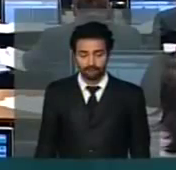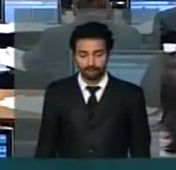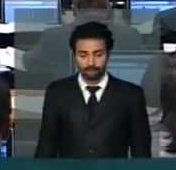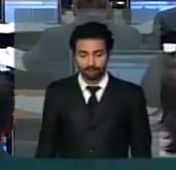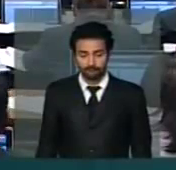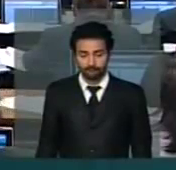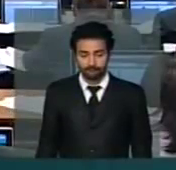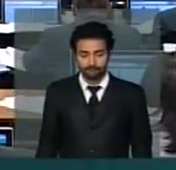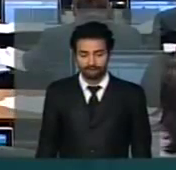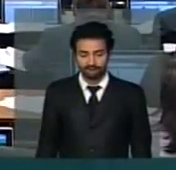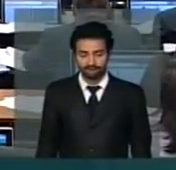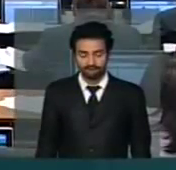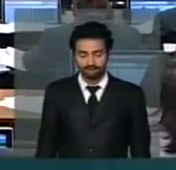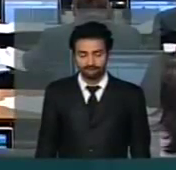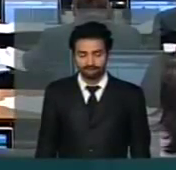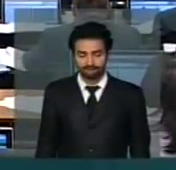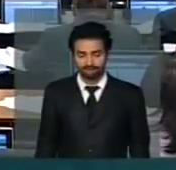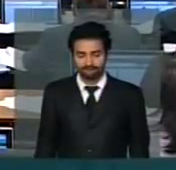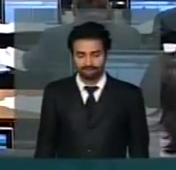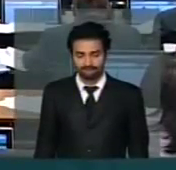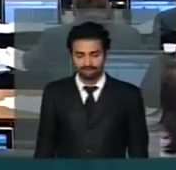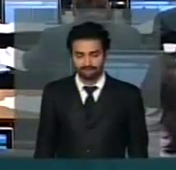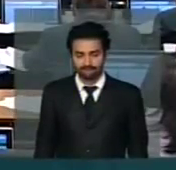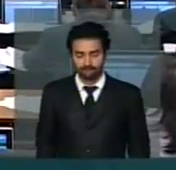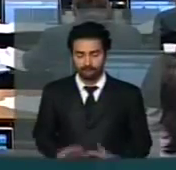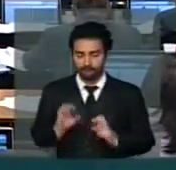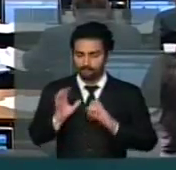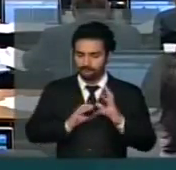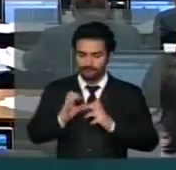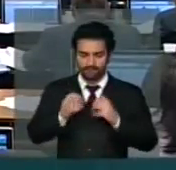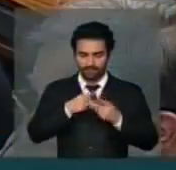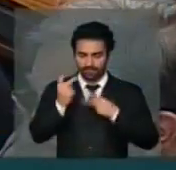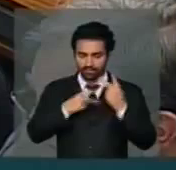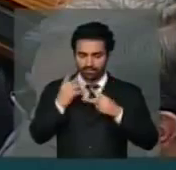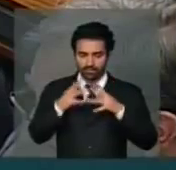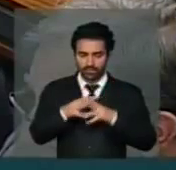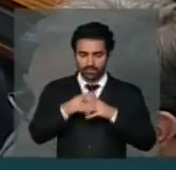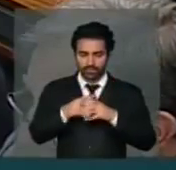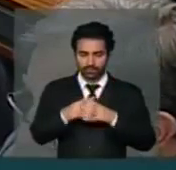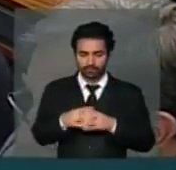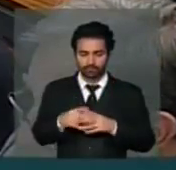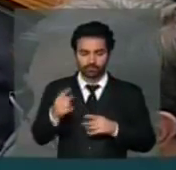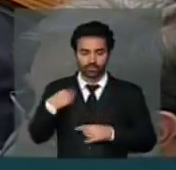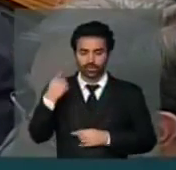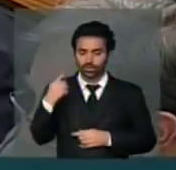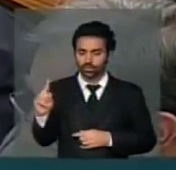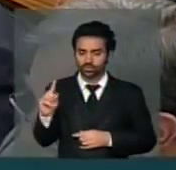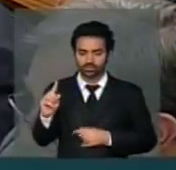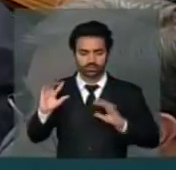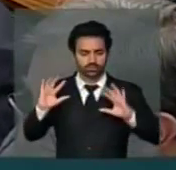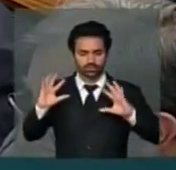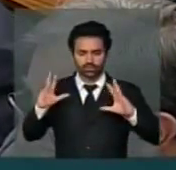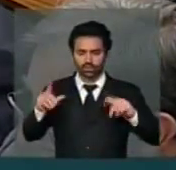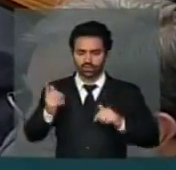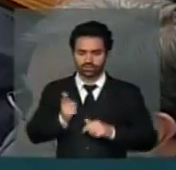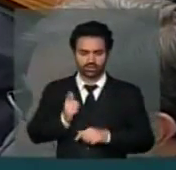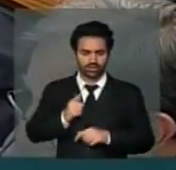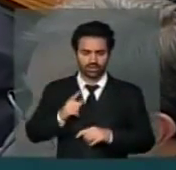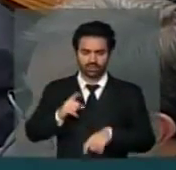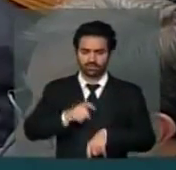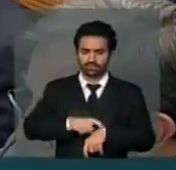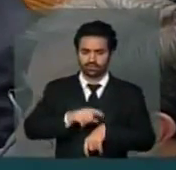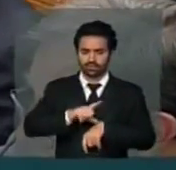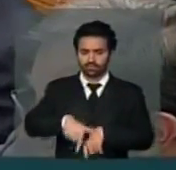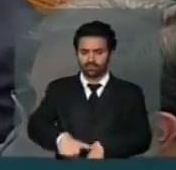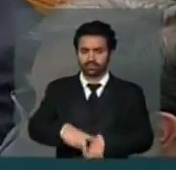senhores. Ok, exatamente. Obrigado, isso. deputado João Galberto. Um momentinho, só para encerrar. Presidente. Para encerrar. Não, todos passaram Certo. 5 minutos, 3 minutos a